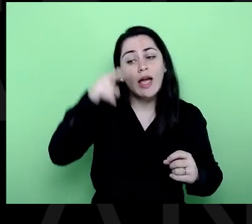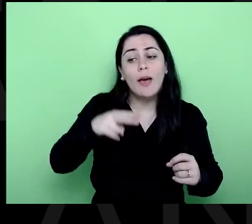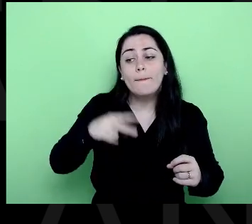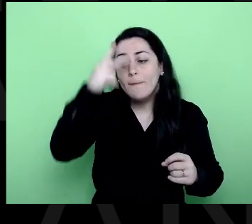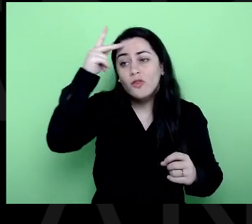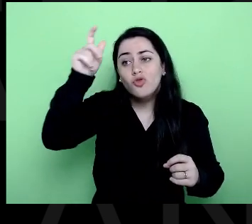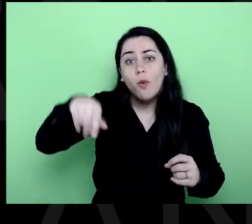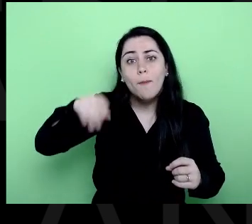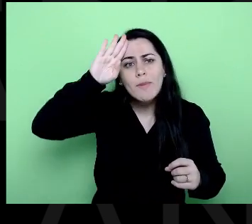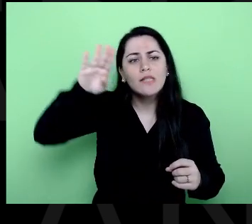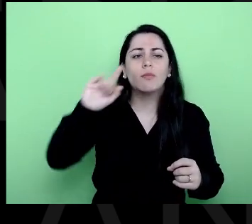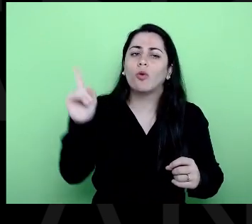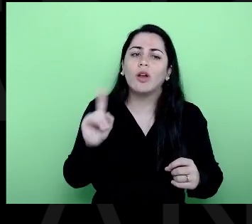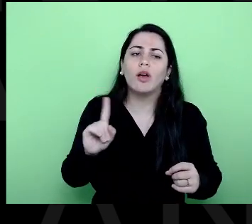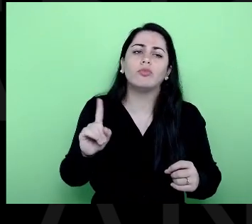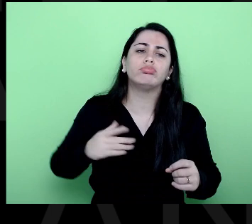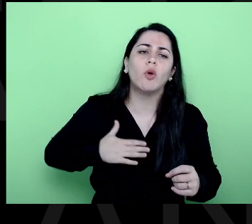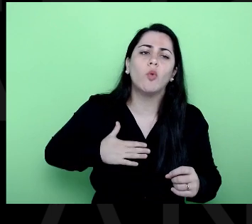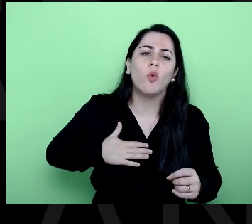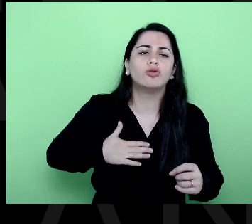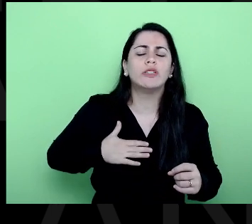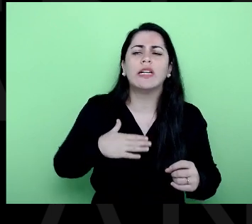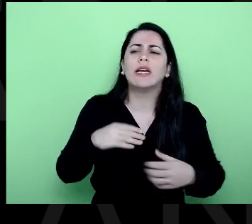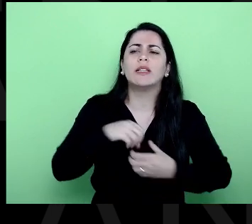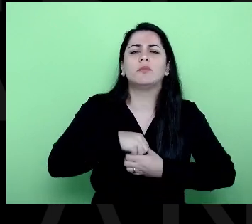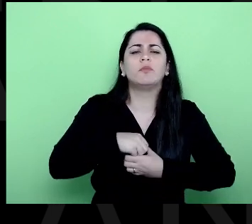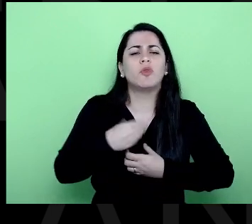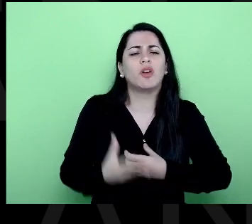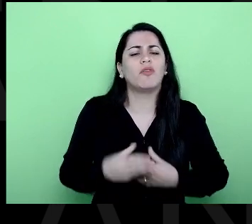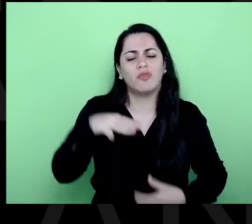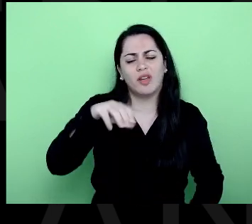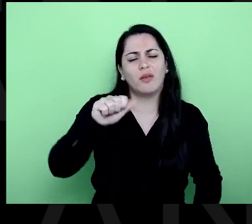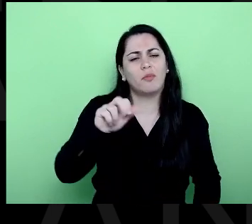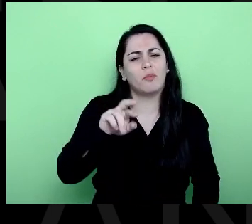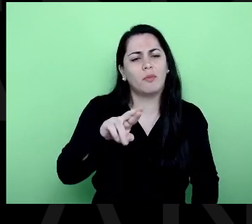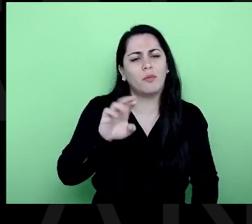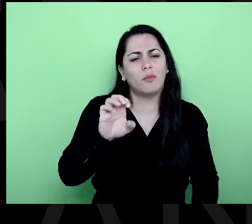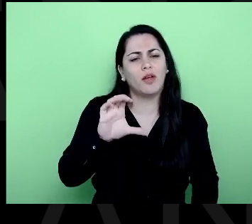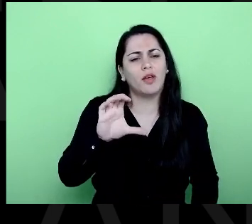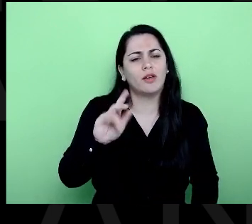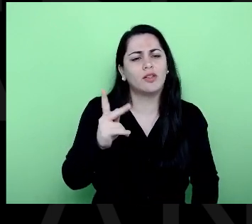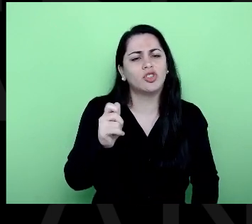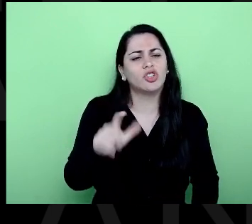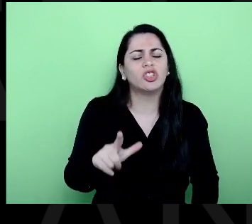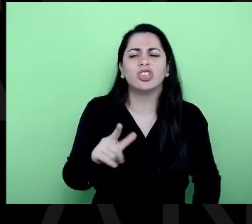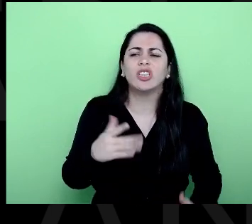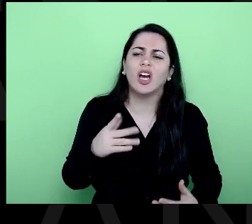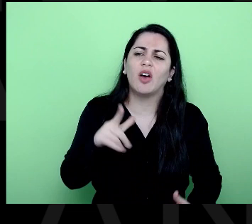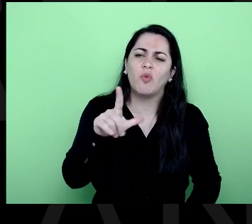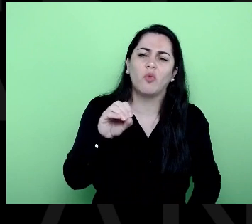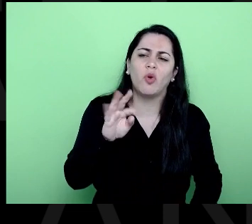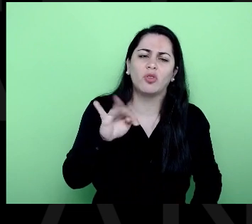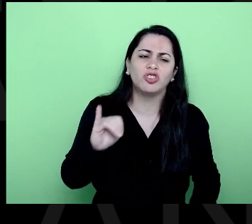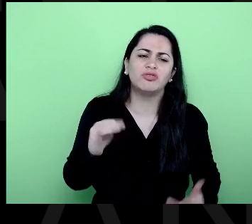eu também pego alguém que... Mas biografia do Marechal Lott, mas ele não foi, ele foi... tá,